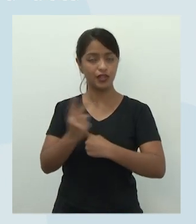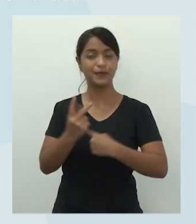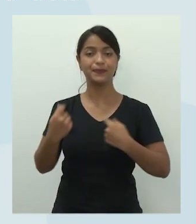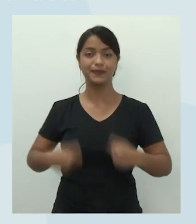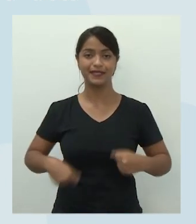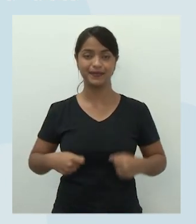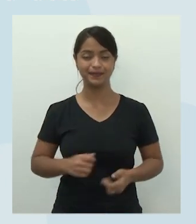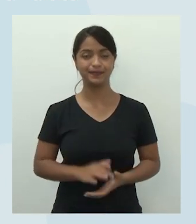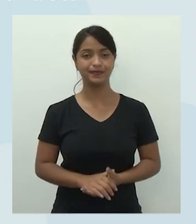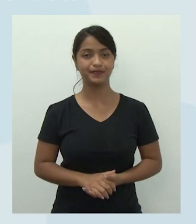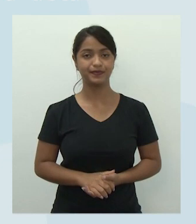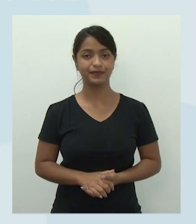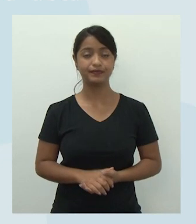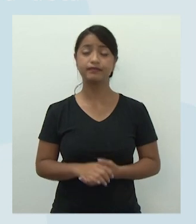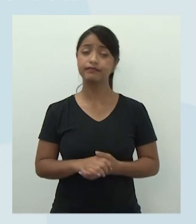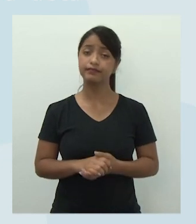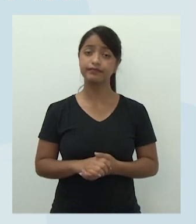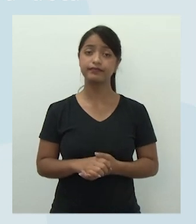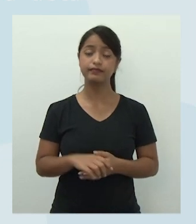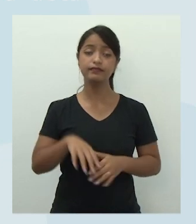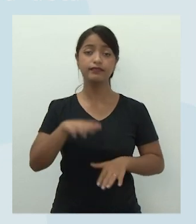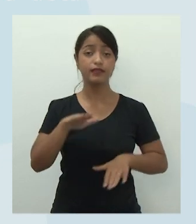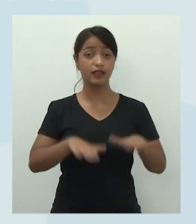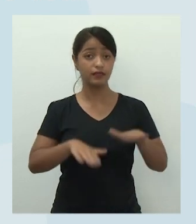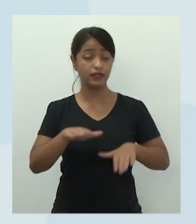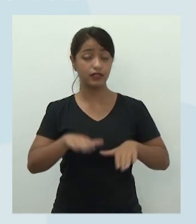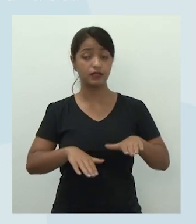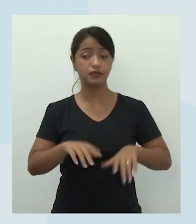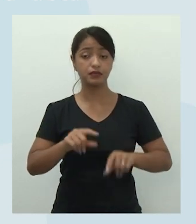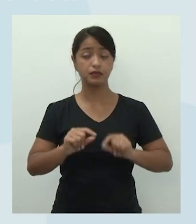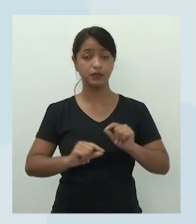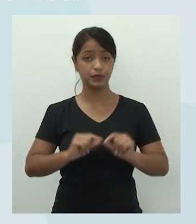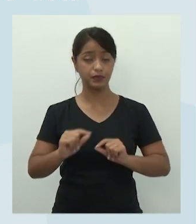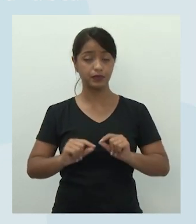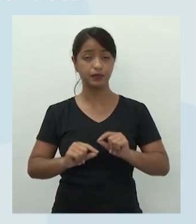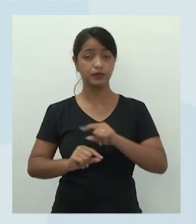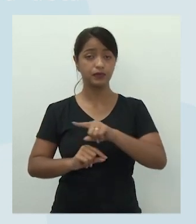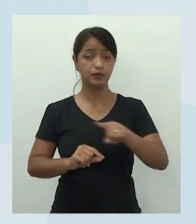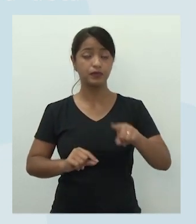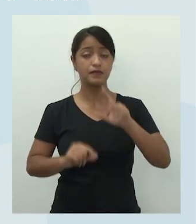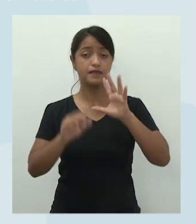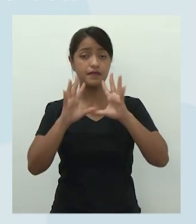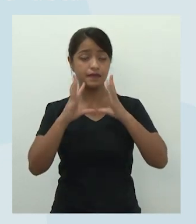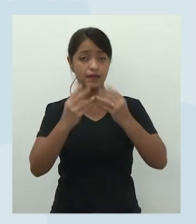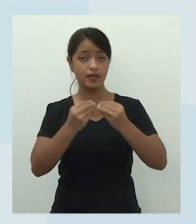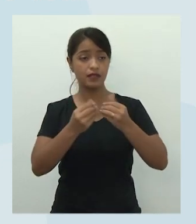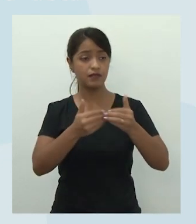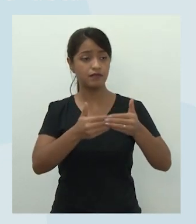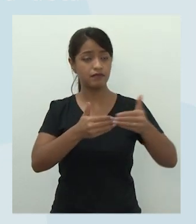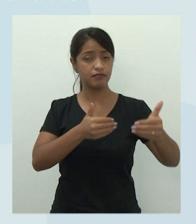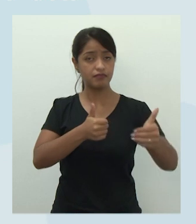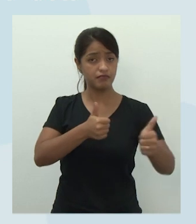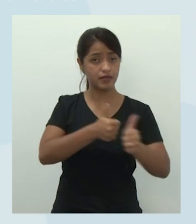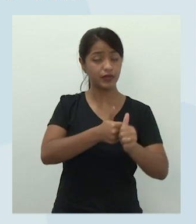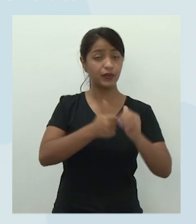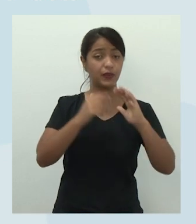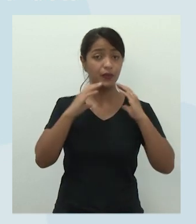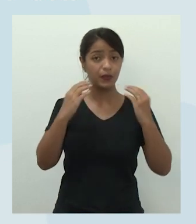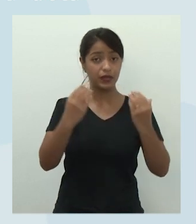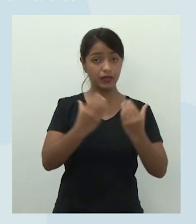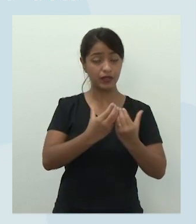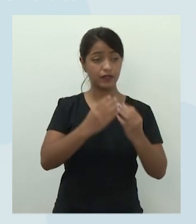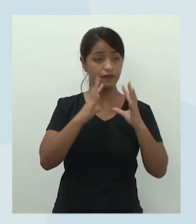protegidas. Às vezes por uma questão até de agregar famílias próximas, né? Comunidades que tinham algum grau